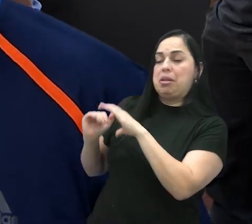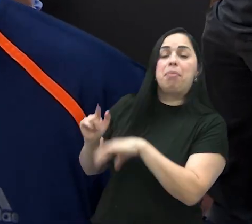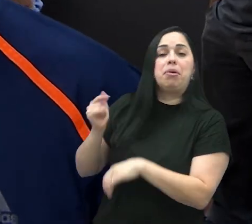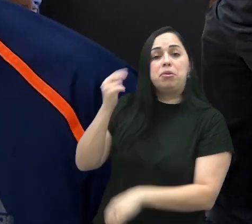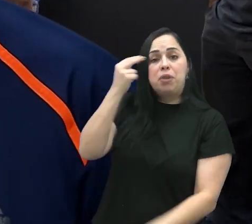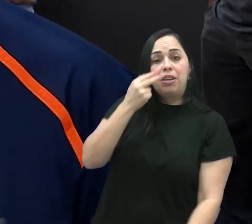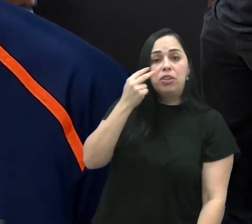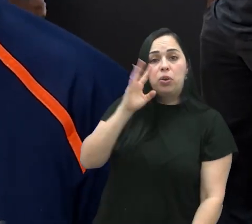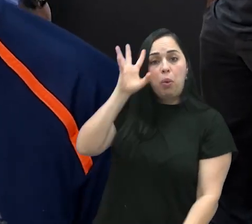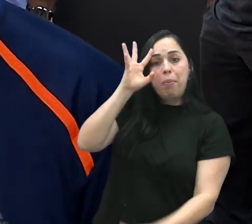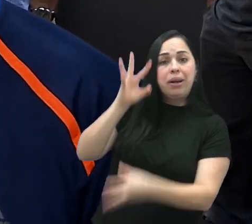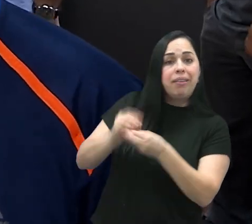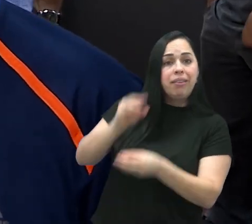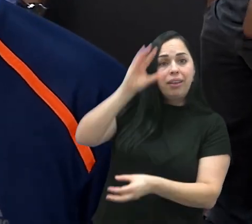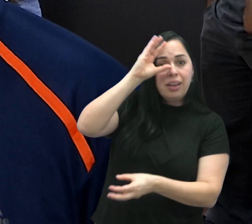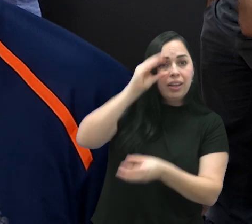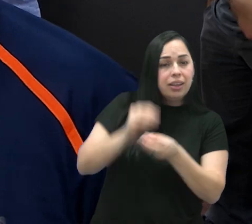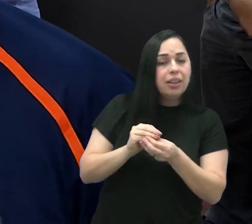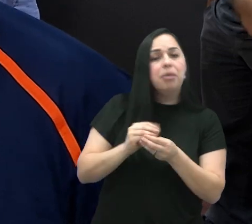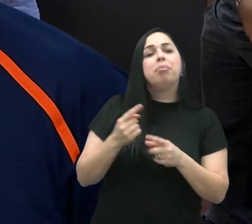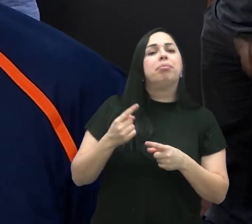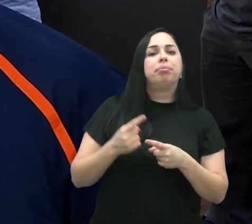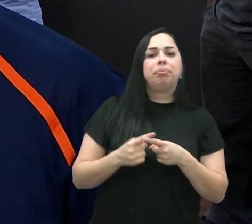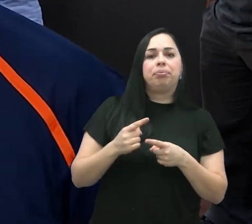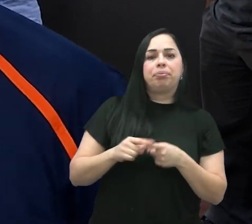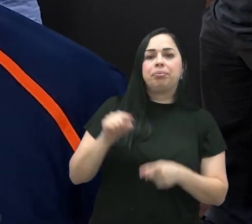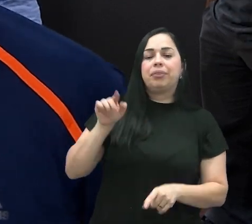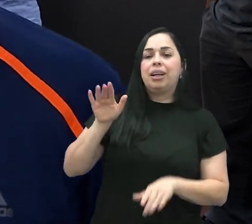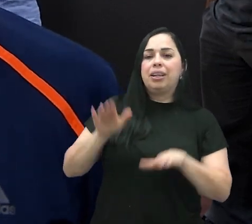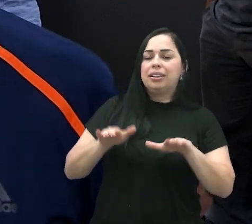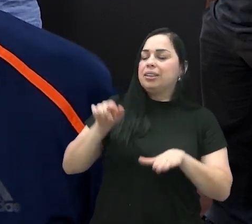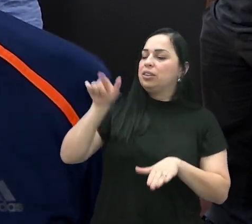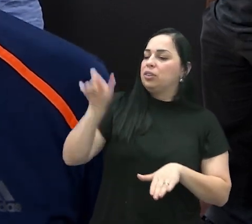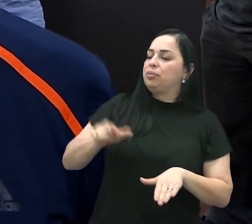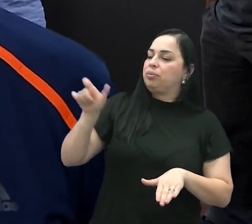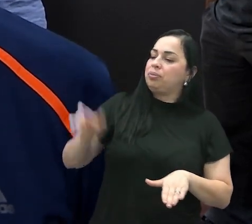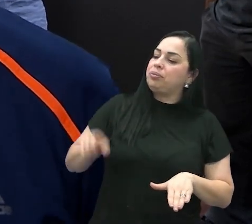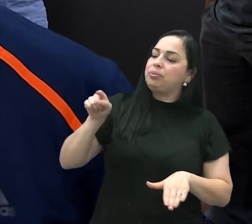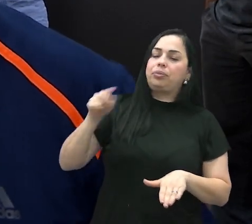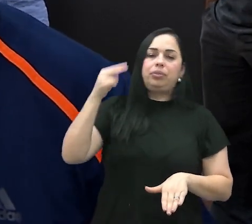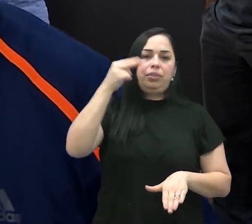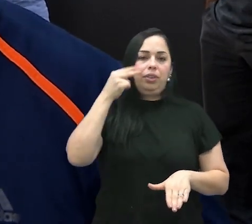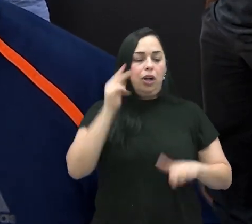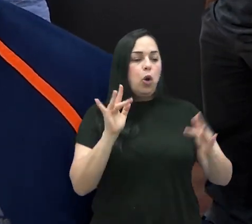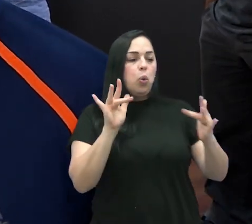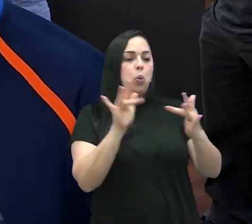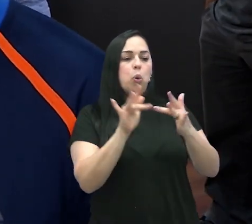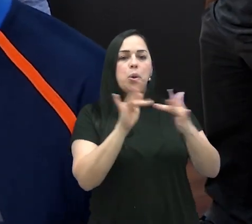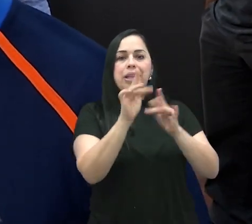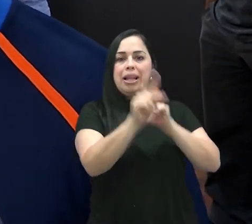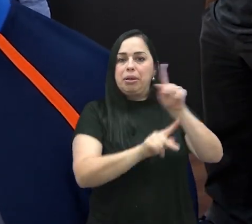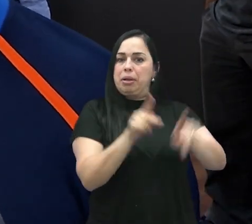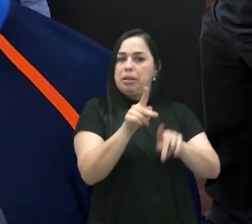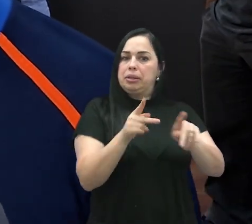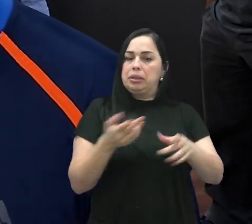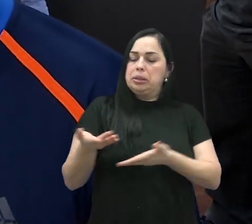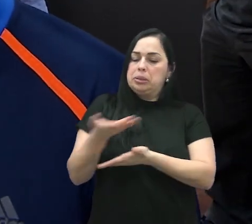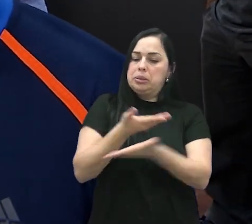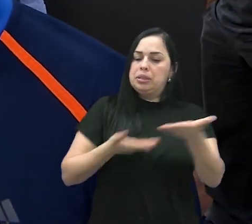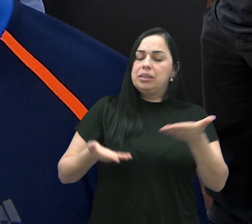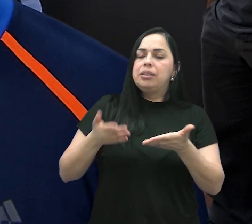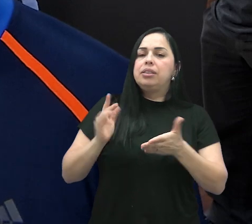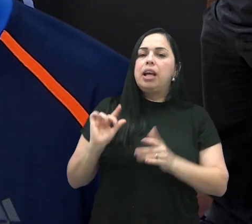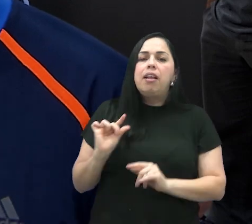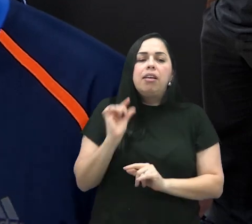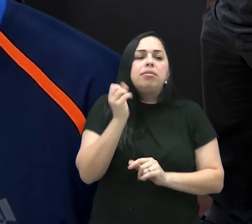ter conhecimento desse trabalho também, porque o vereador está lá na ponta diariamente com a comunidade, fazendo reuniões,